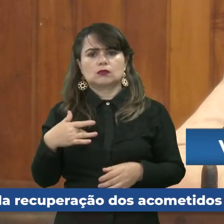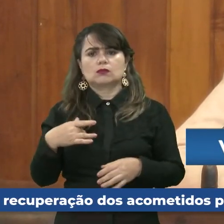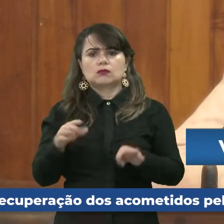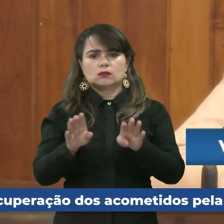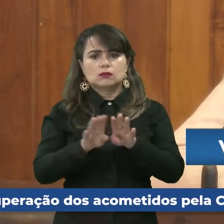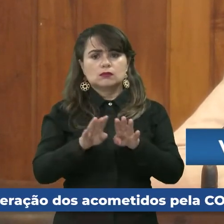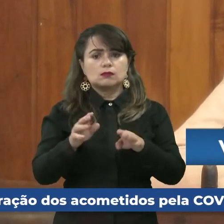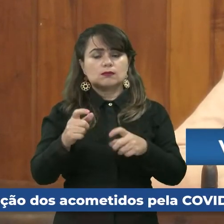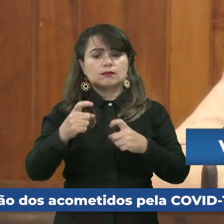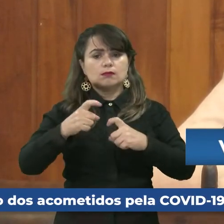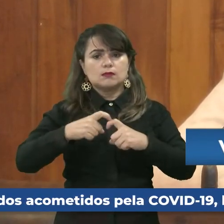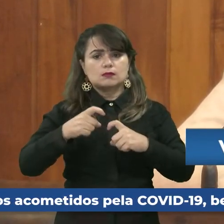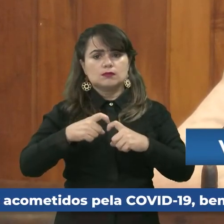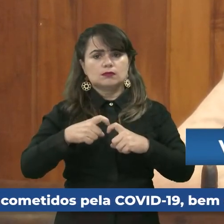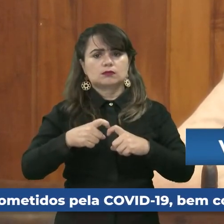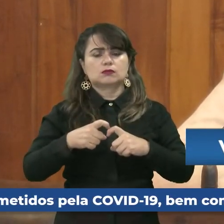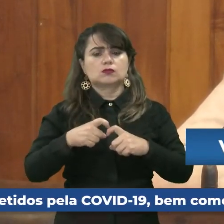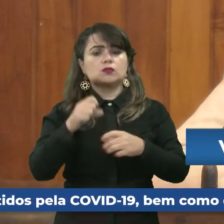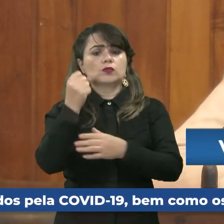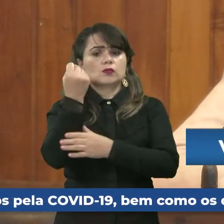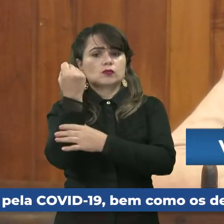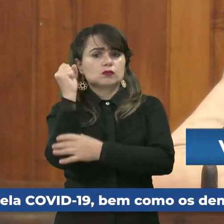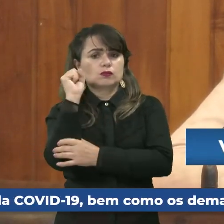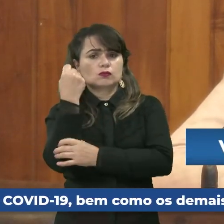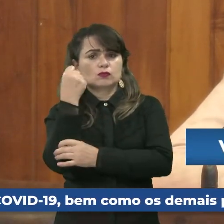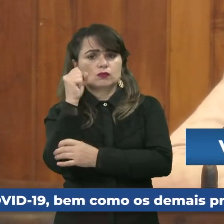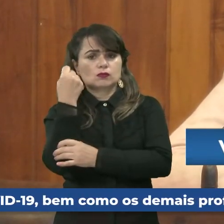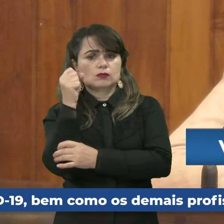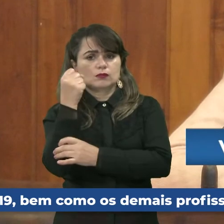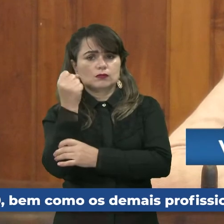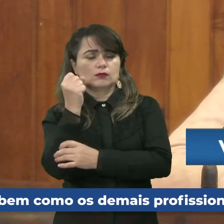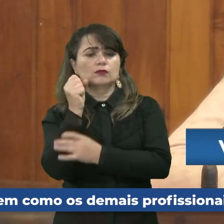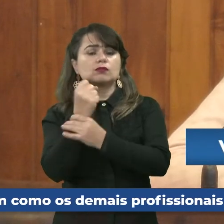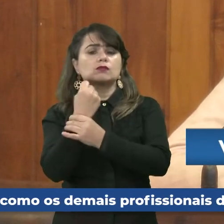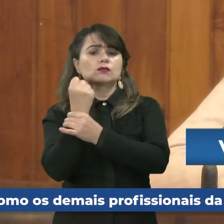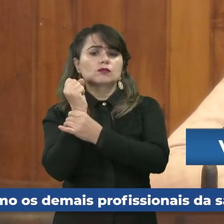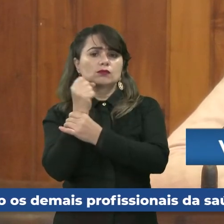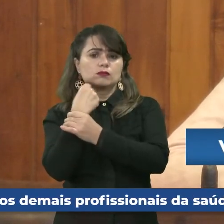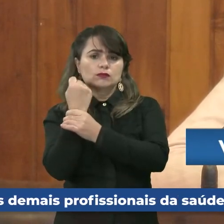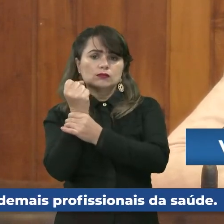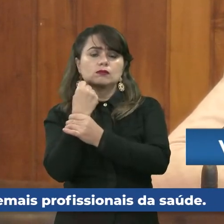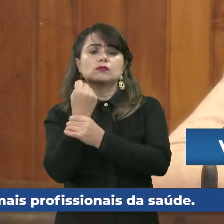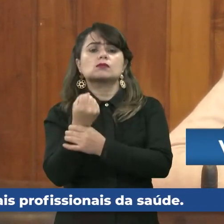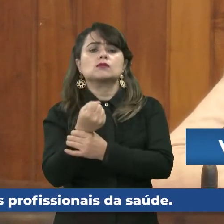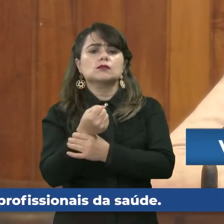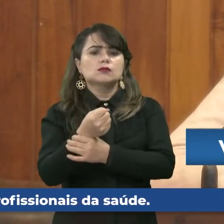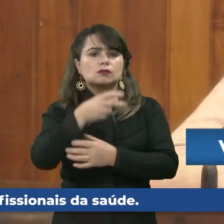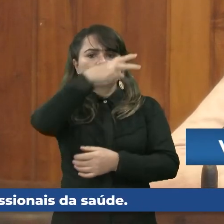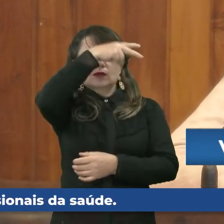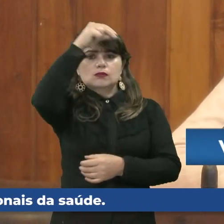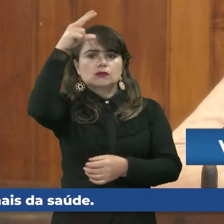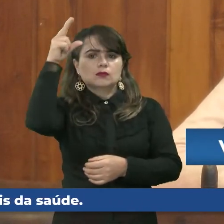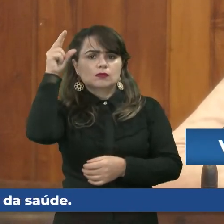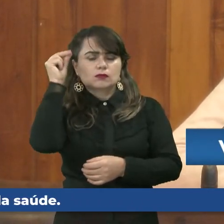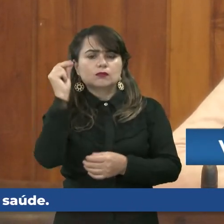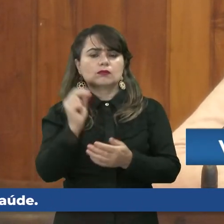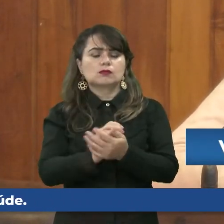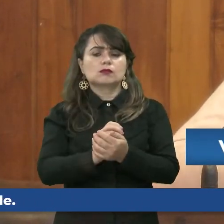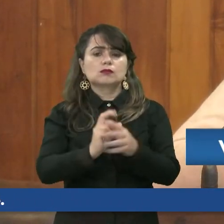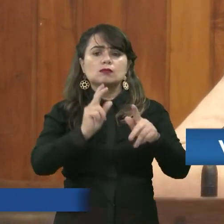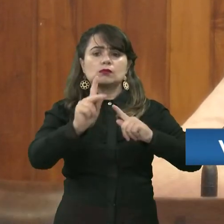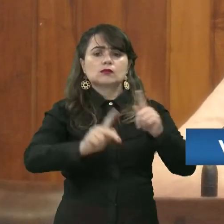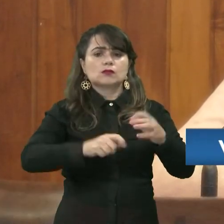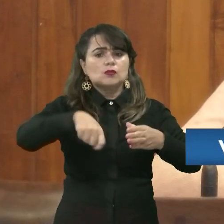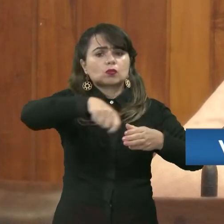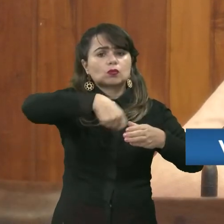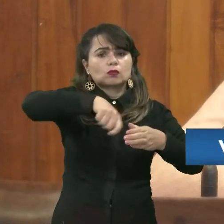médicos, enfermeiros, fisioterapeuta, auxiliar de serviços gerais, a Copa, que faz uma alimentação para